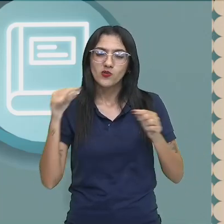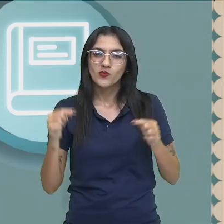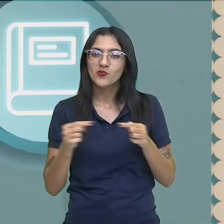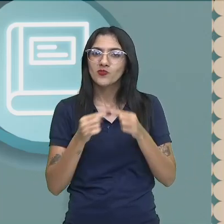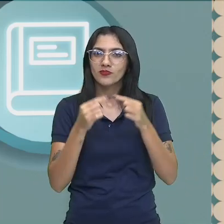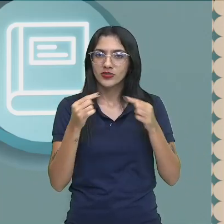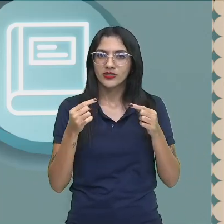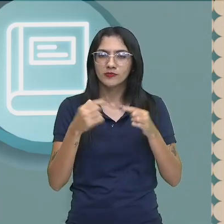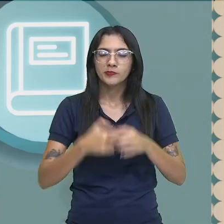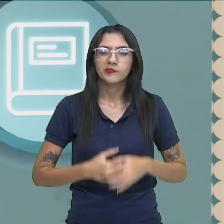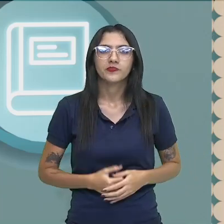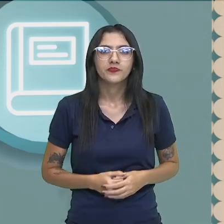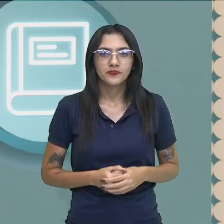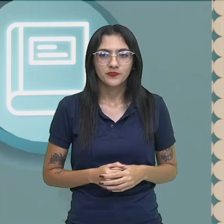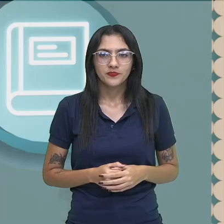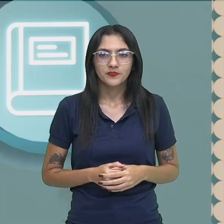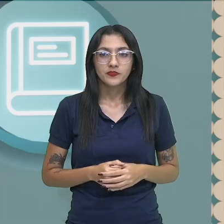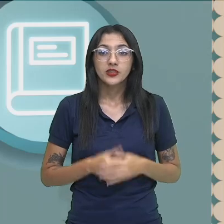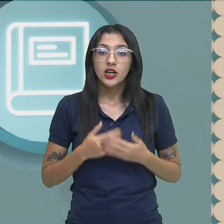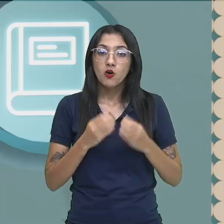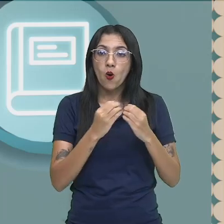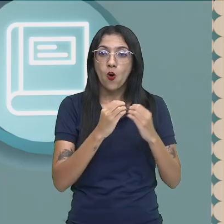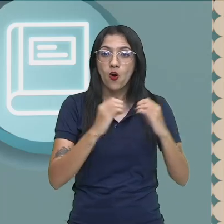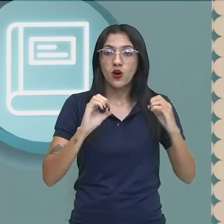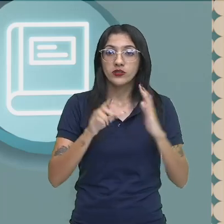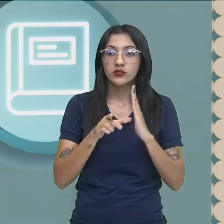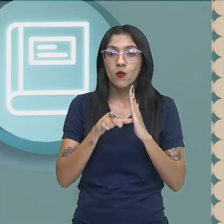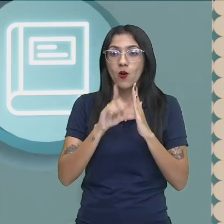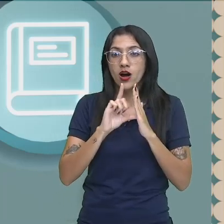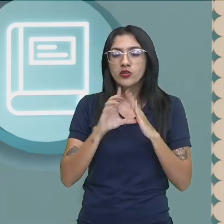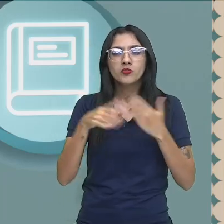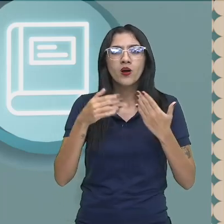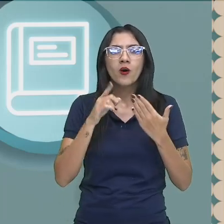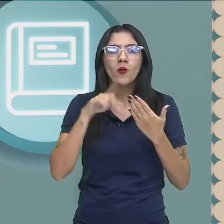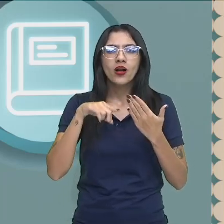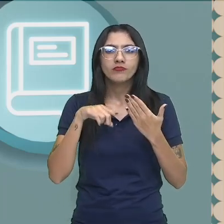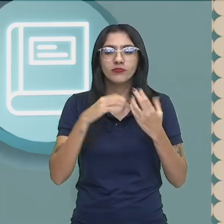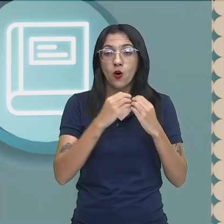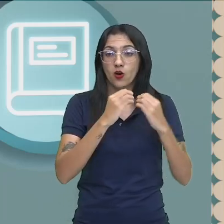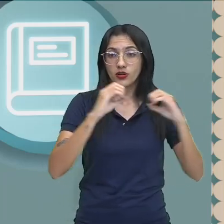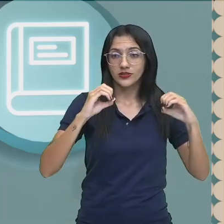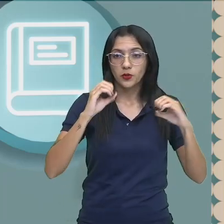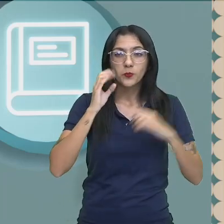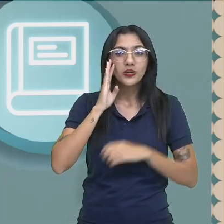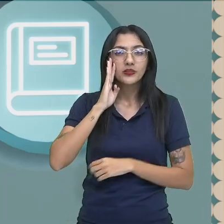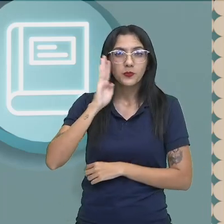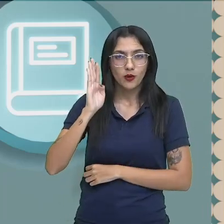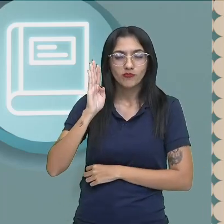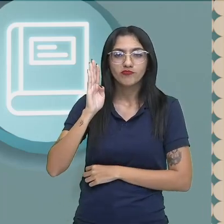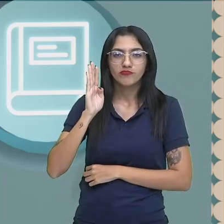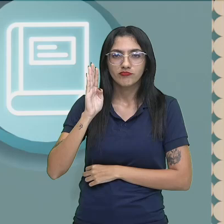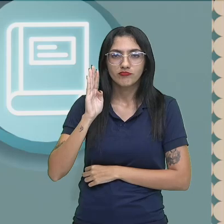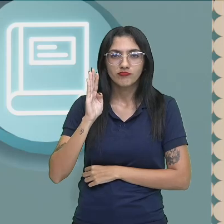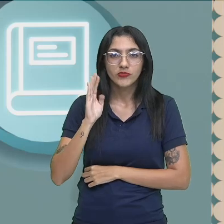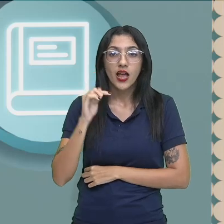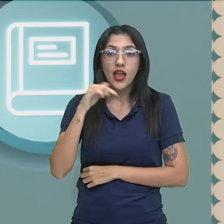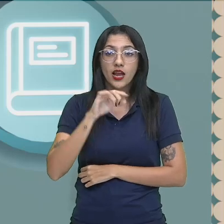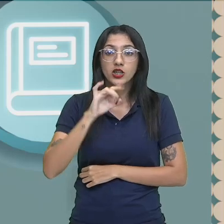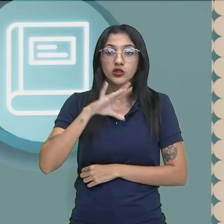subordinada. E a oração anterior, nós chamamos de oração principal, né? Porque ela